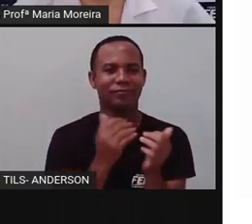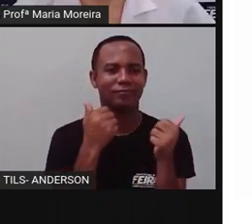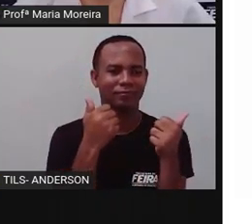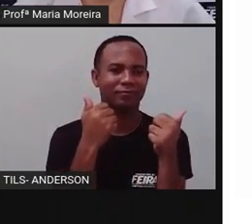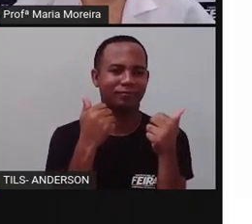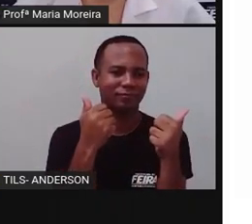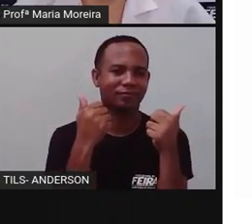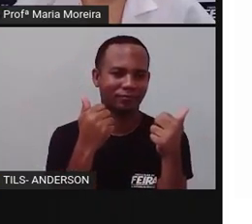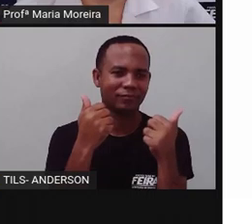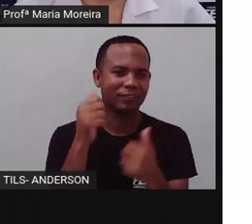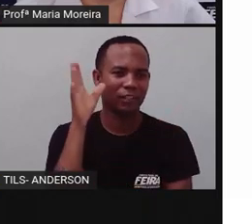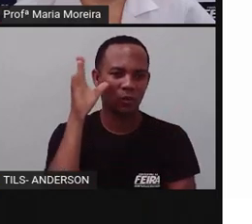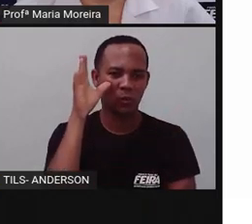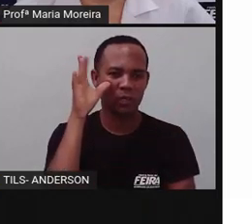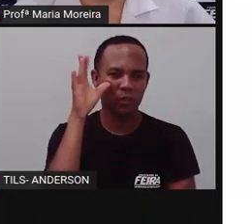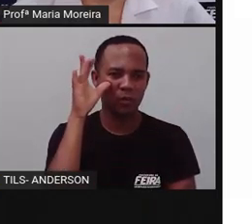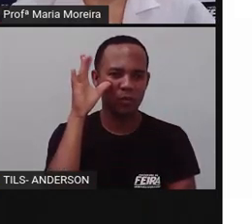Não? Como é curioso?